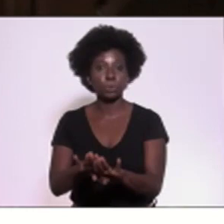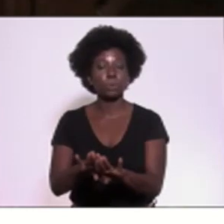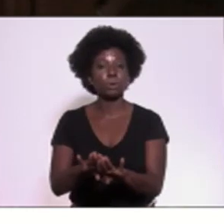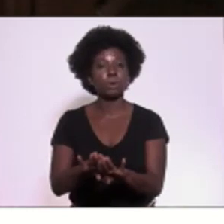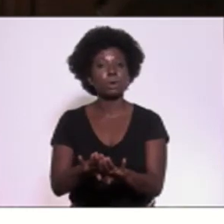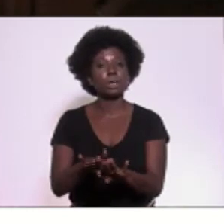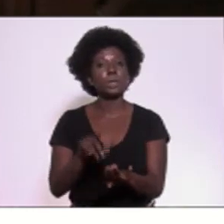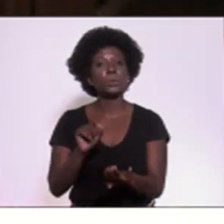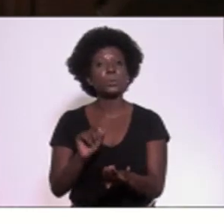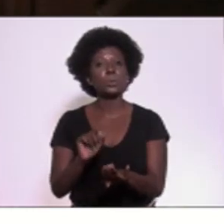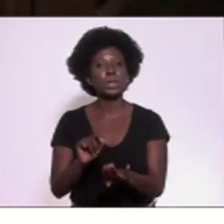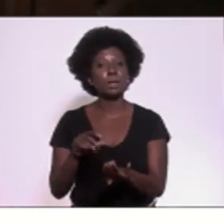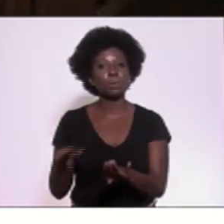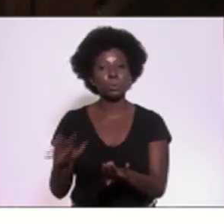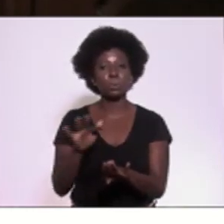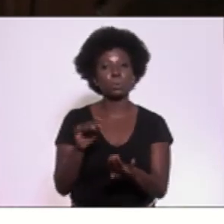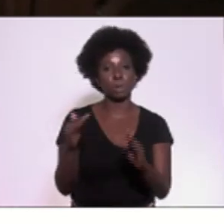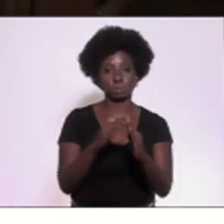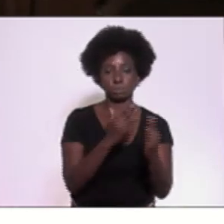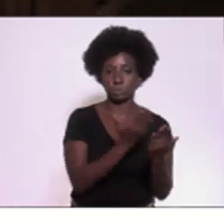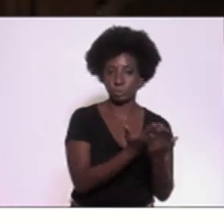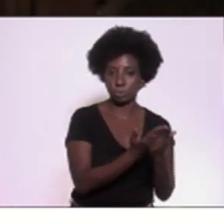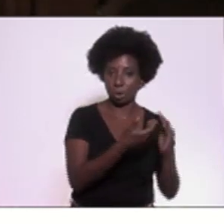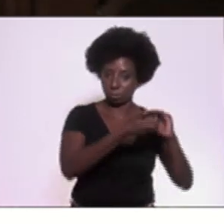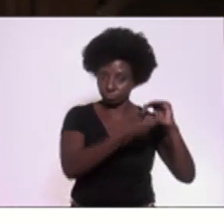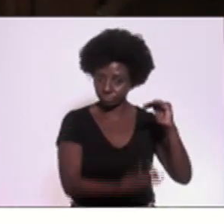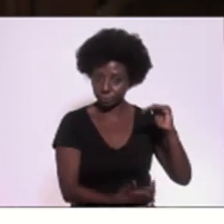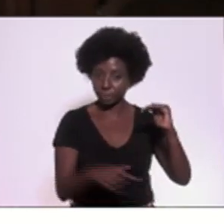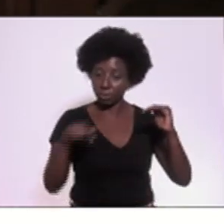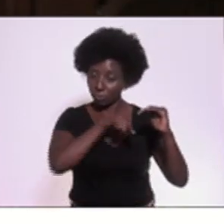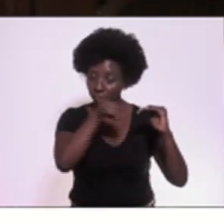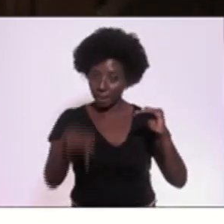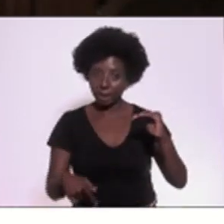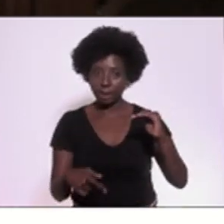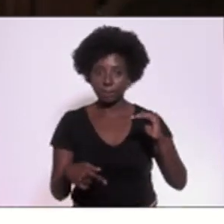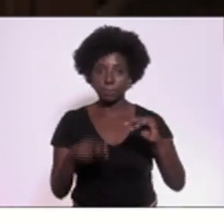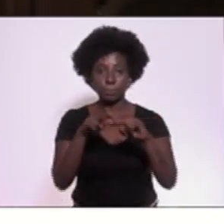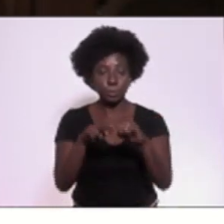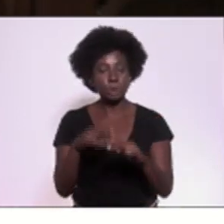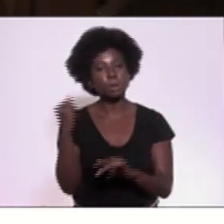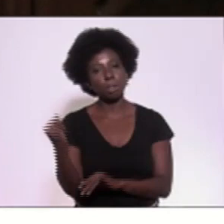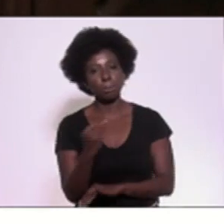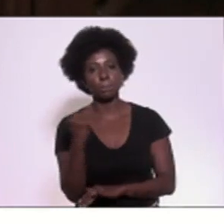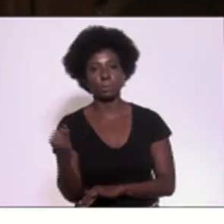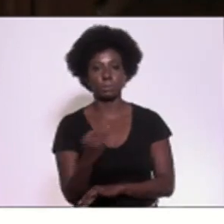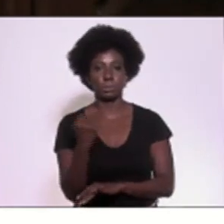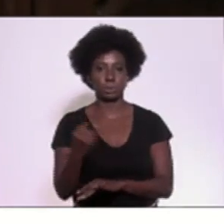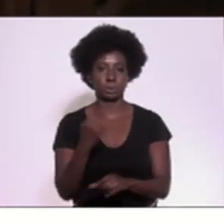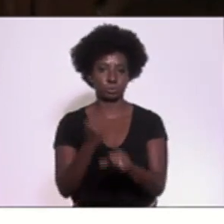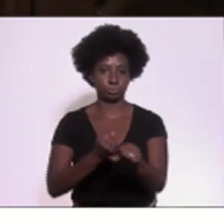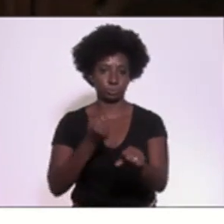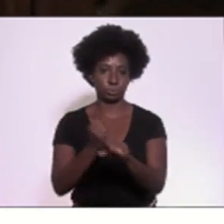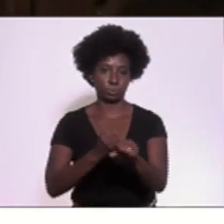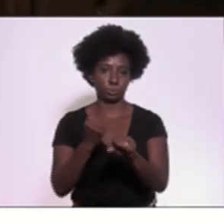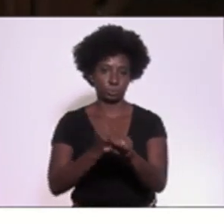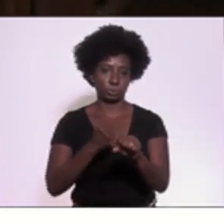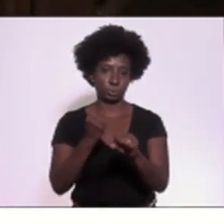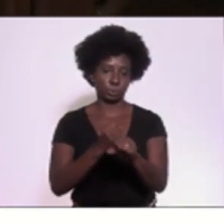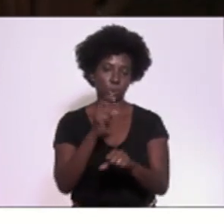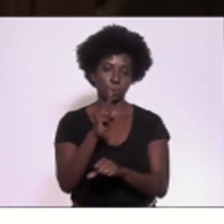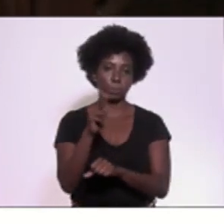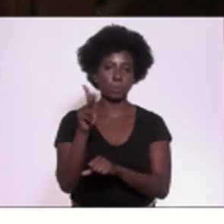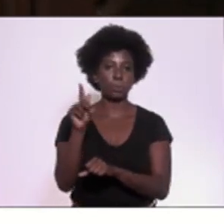João Tarcísio foi para lá. Então, eu acho que fazer uma UPA é muito importante, mas de três